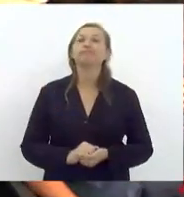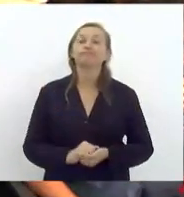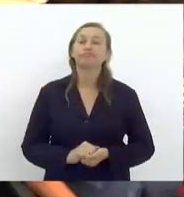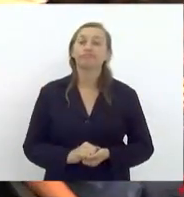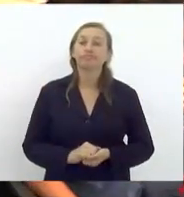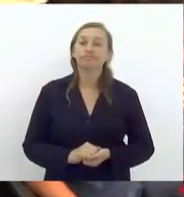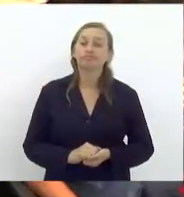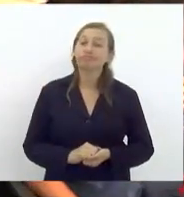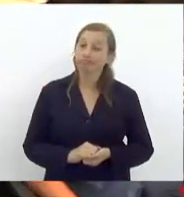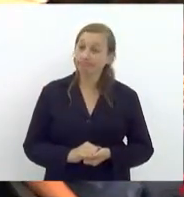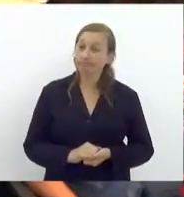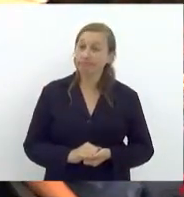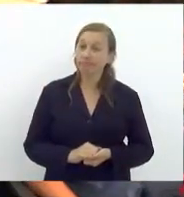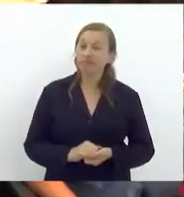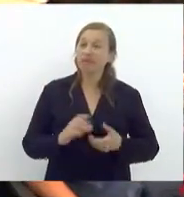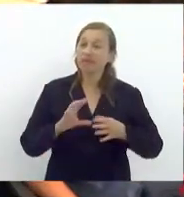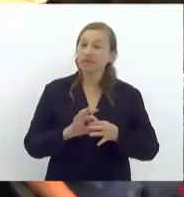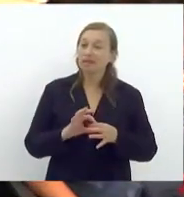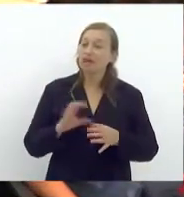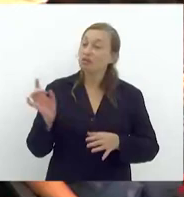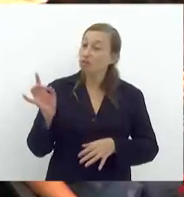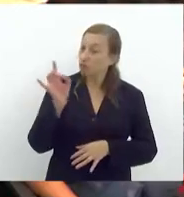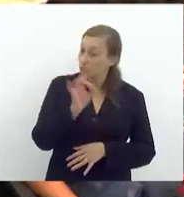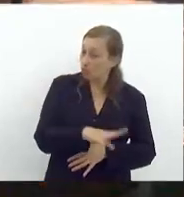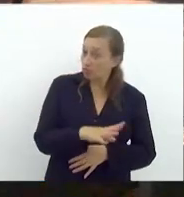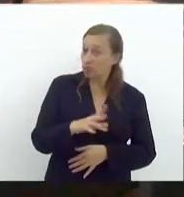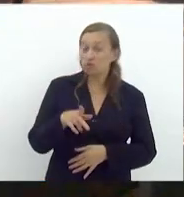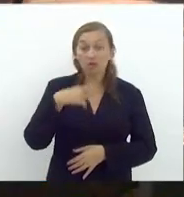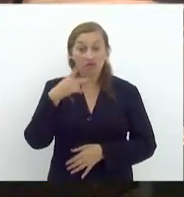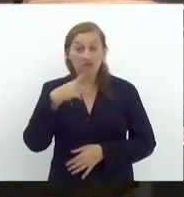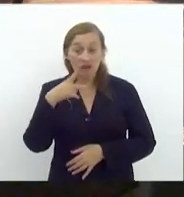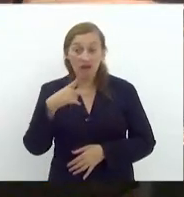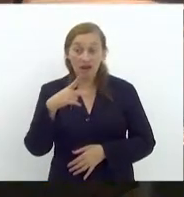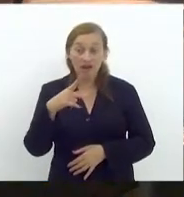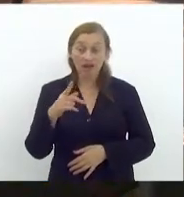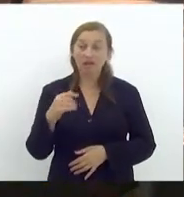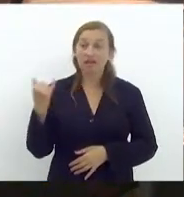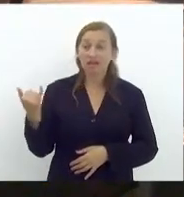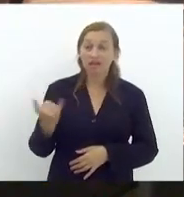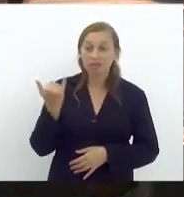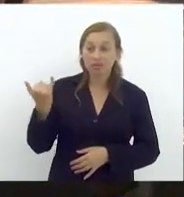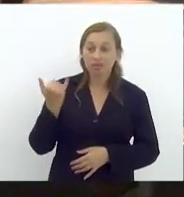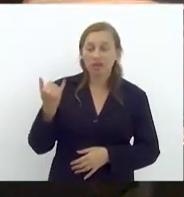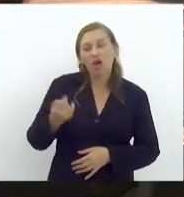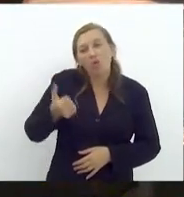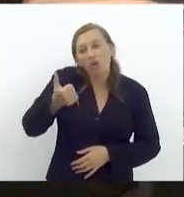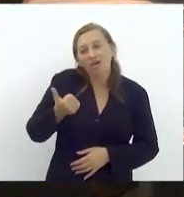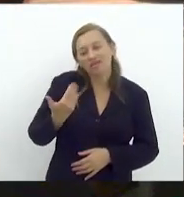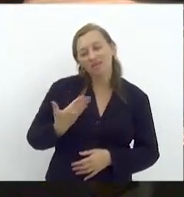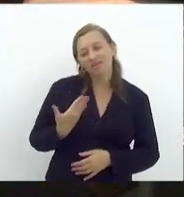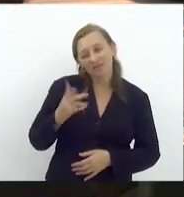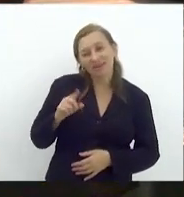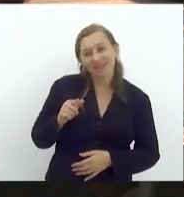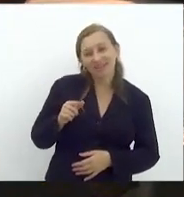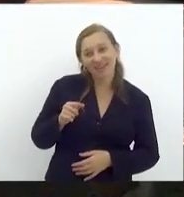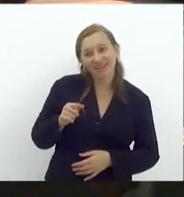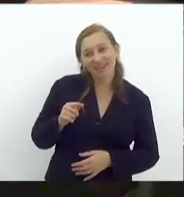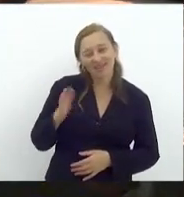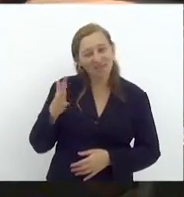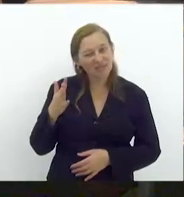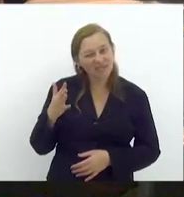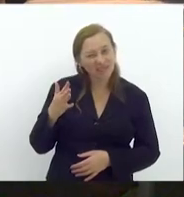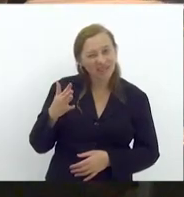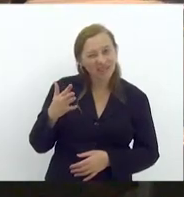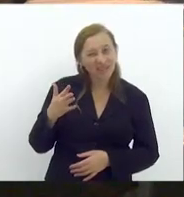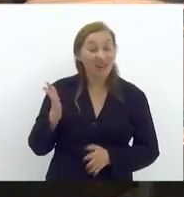E aí passar a palavra agora por último não menos importante aquele que é quase meu amigo né Mais ou menos né